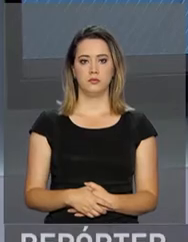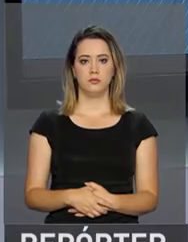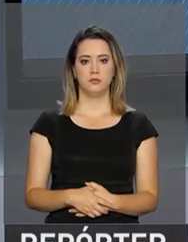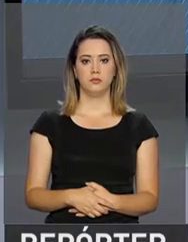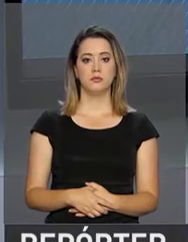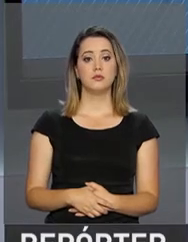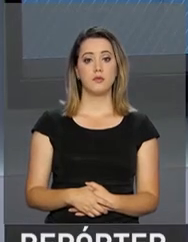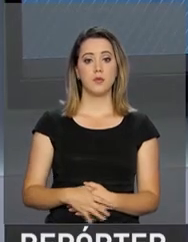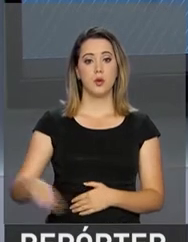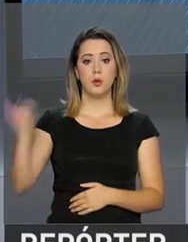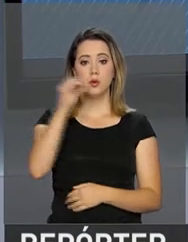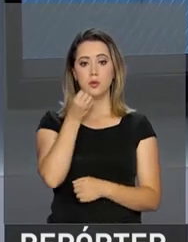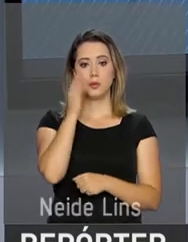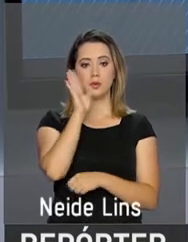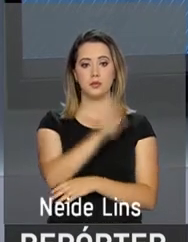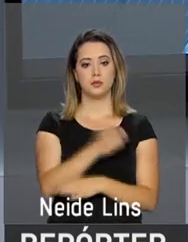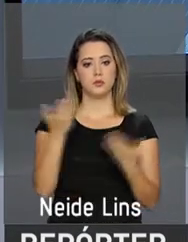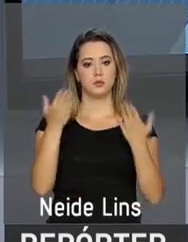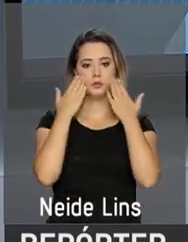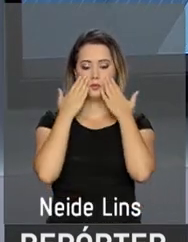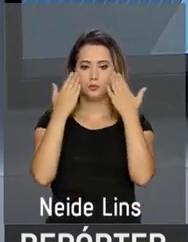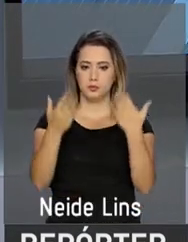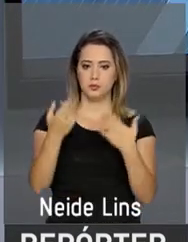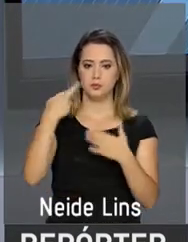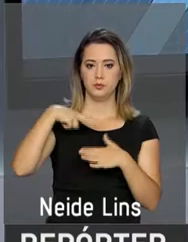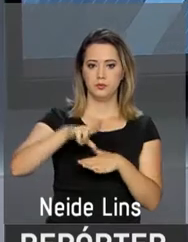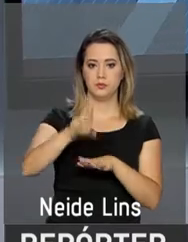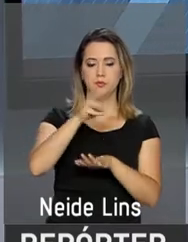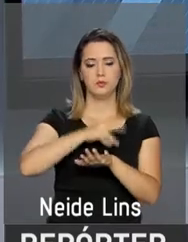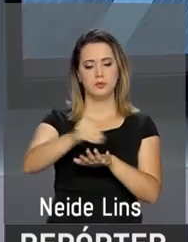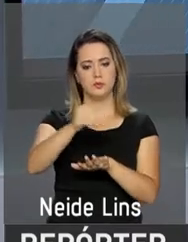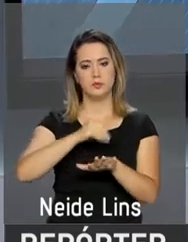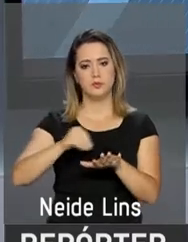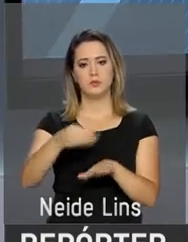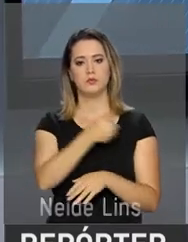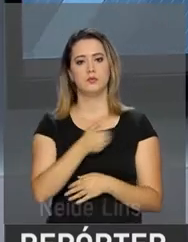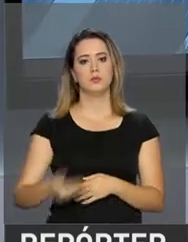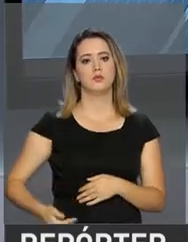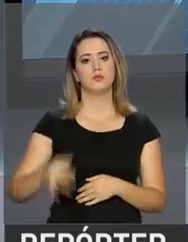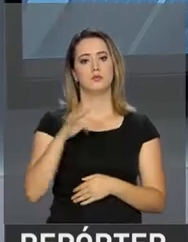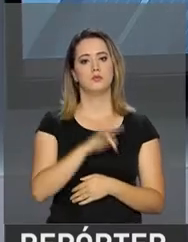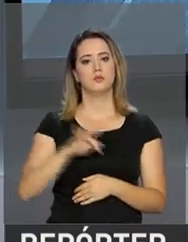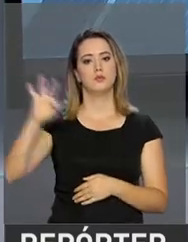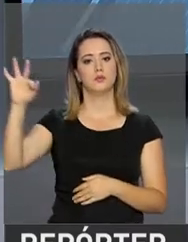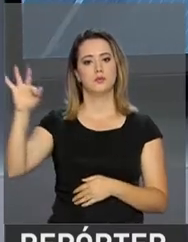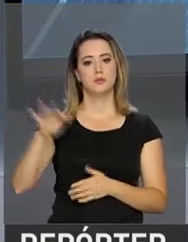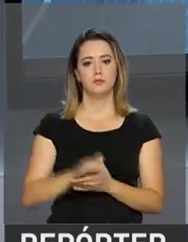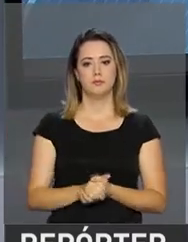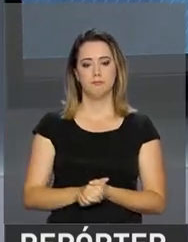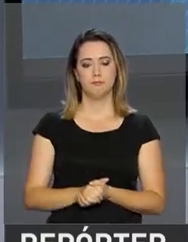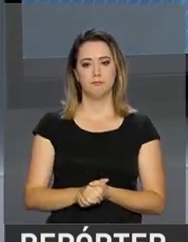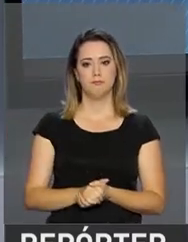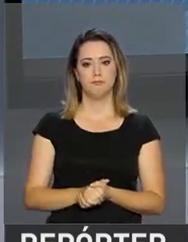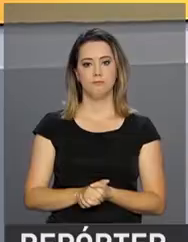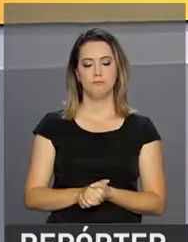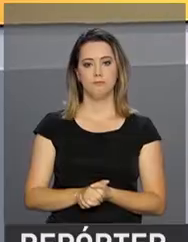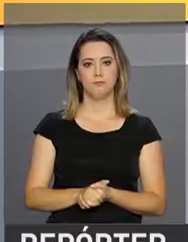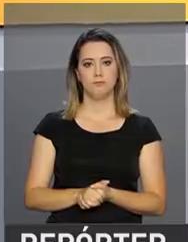olá boa tarde começa agora mais uma edição do repórter nbr com as notícias do governo federal